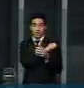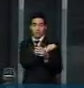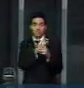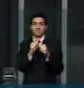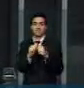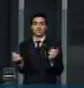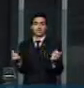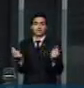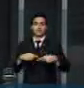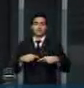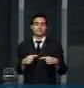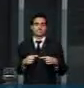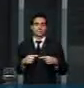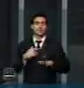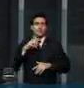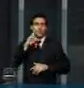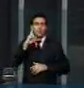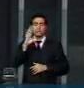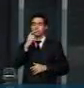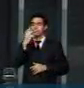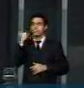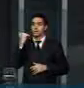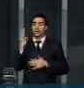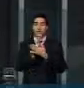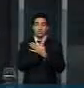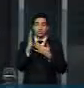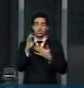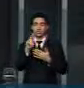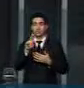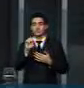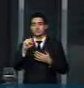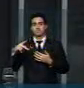ao contrário. Eu me lembro, há pouco tempo, a USP,